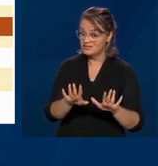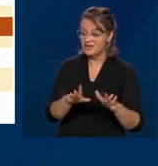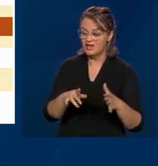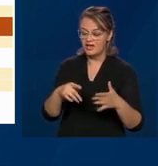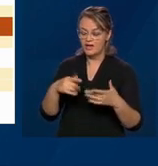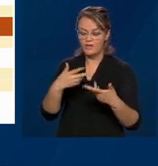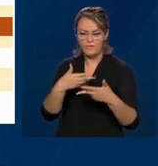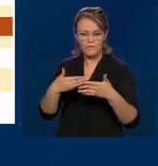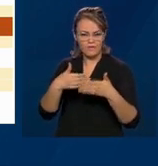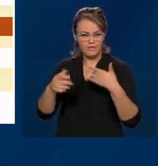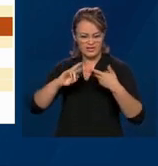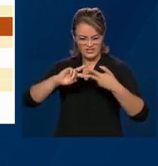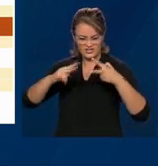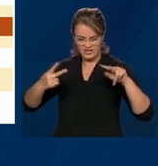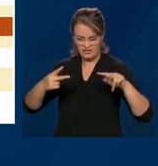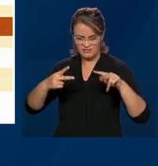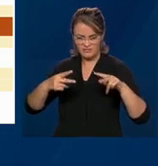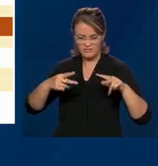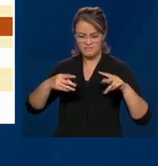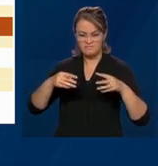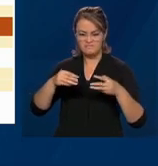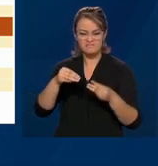material genético dessa célula